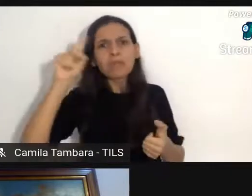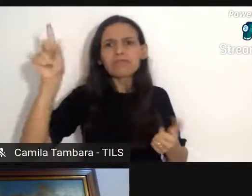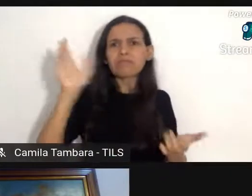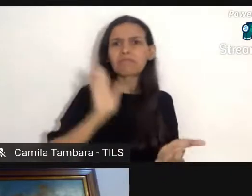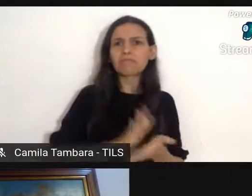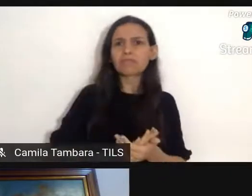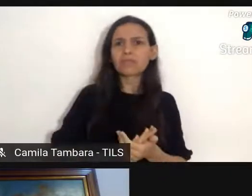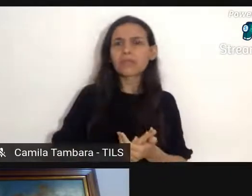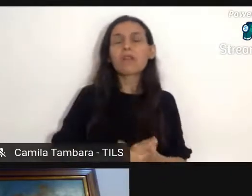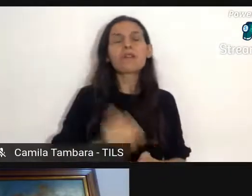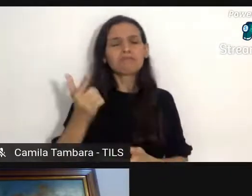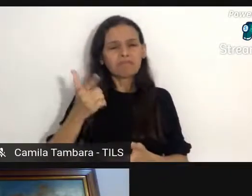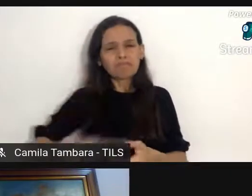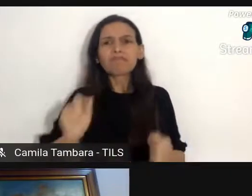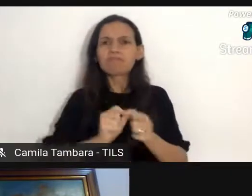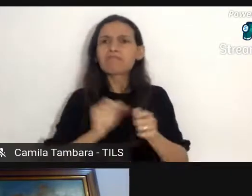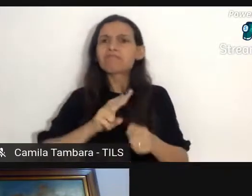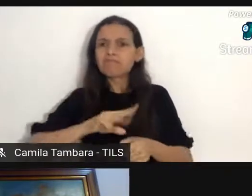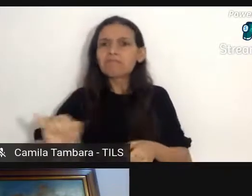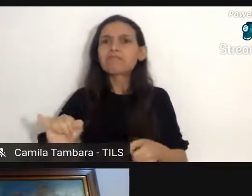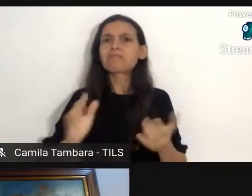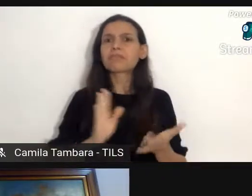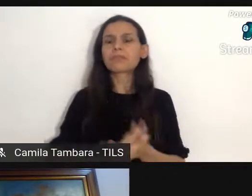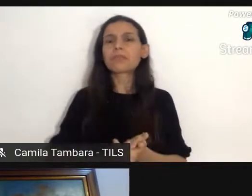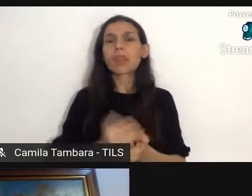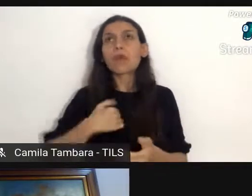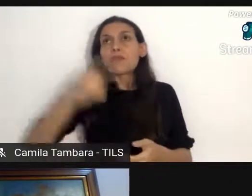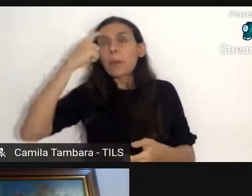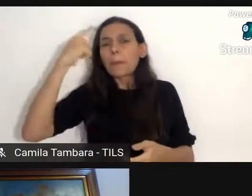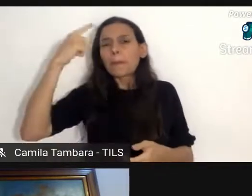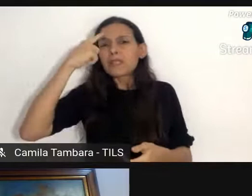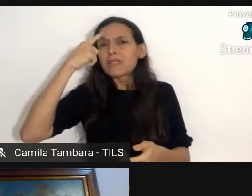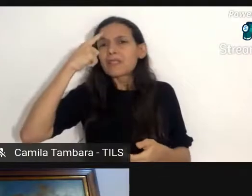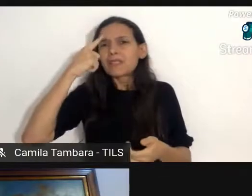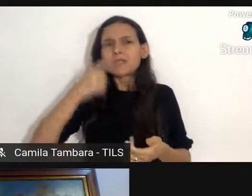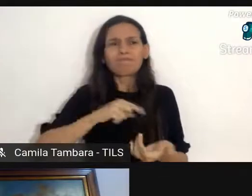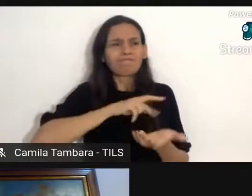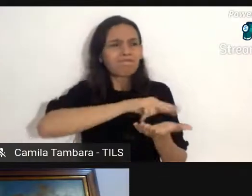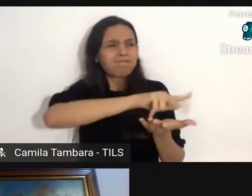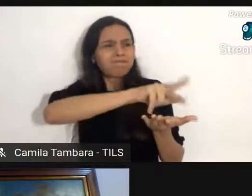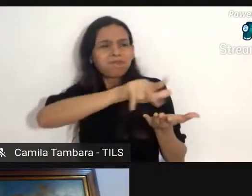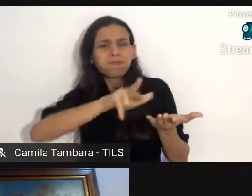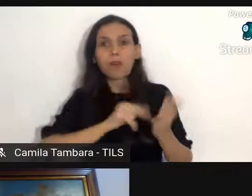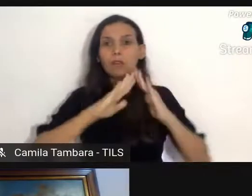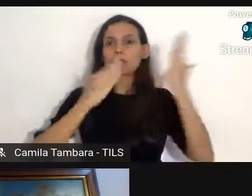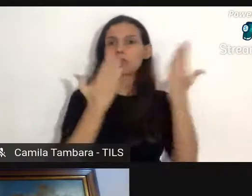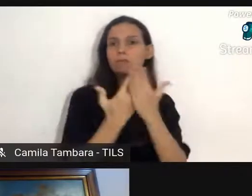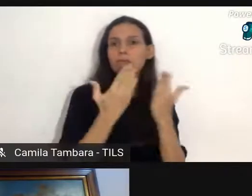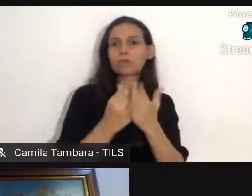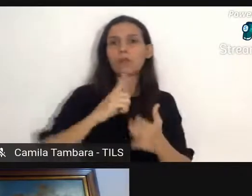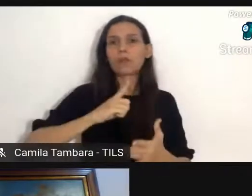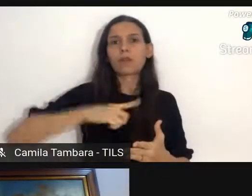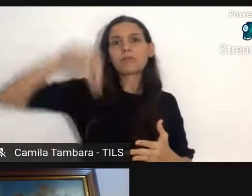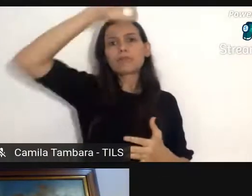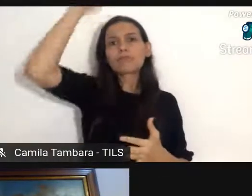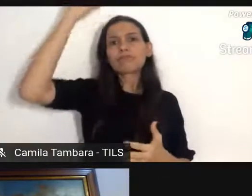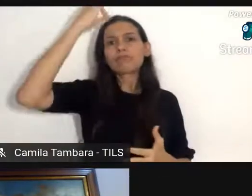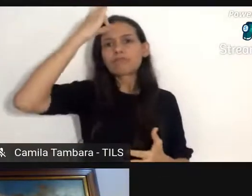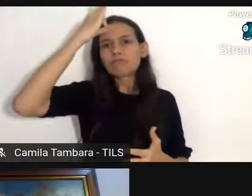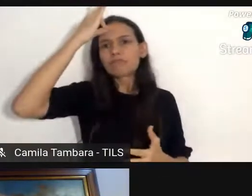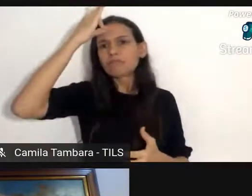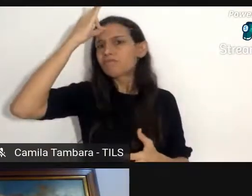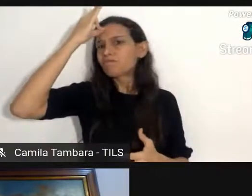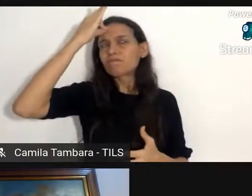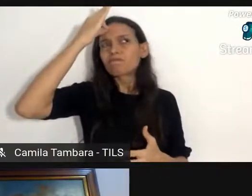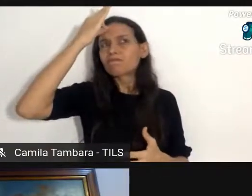entendeu? Então, eu fico imaginando, em tantas escolas que a gente tem no Espírito Santo, né, mais de 400 de escolas,